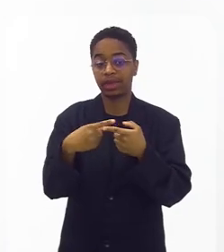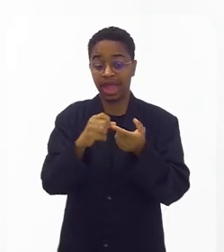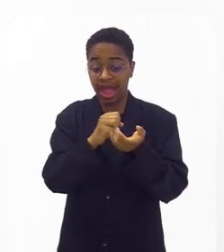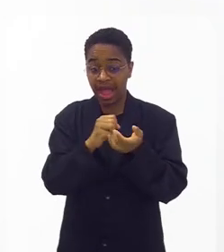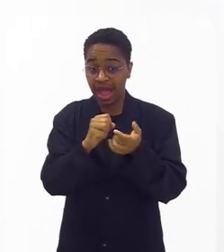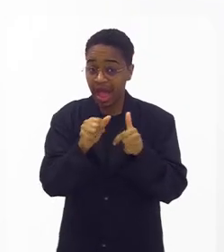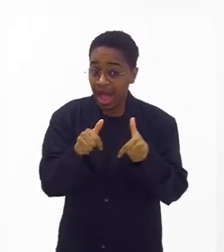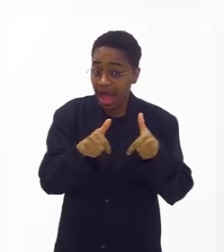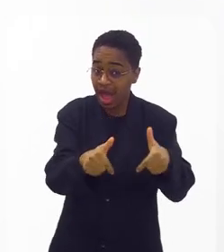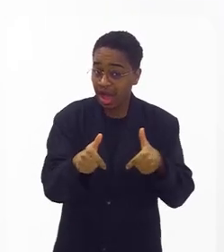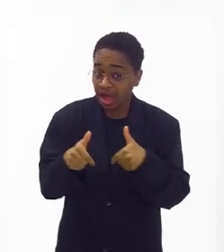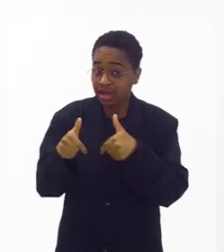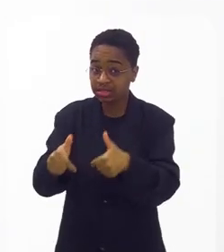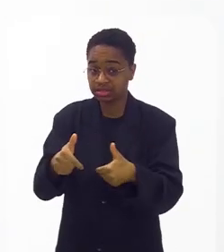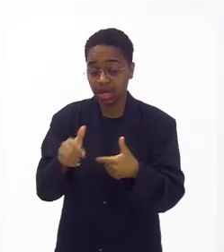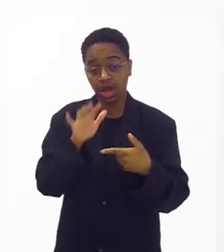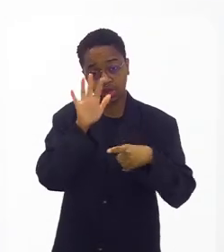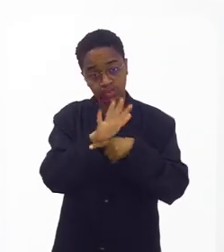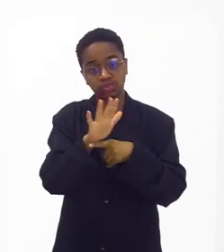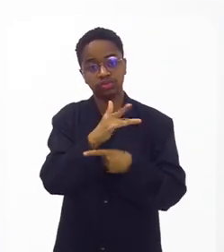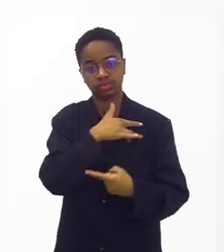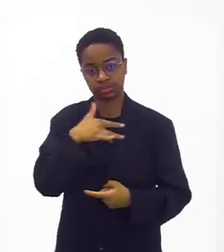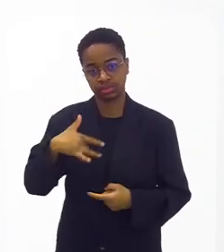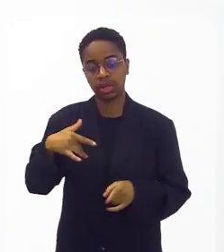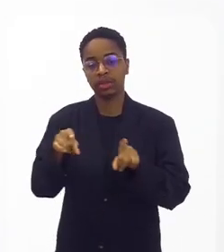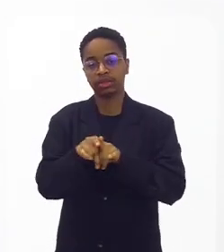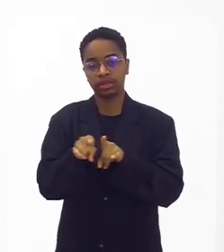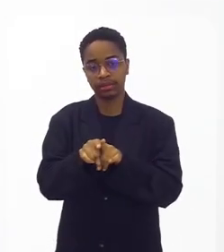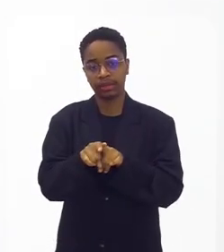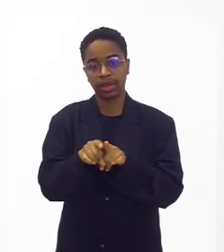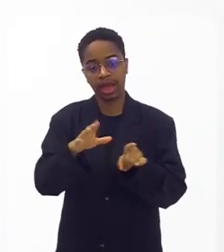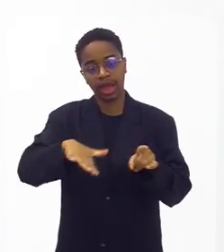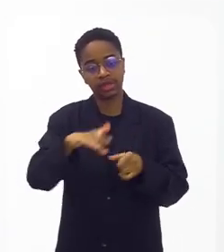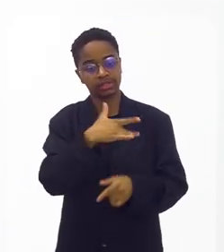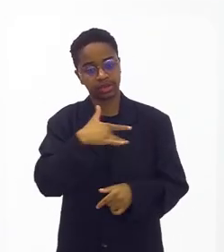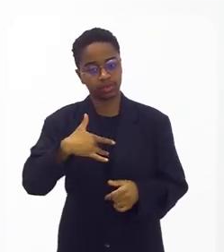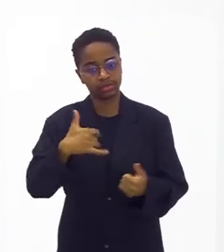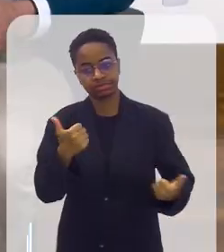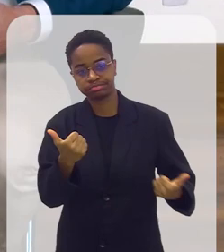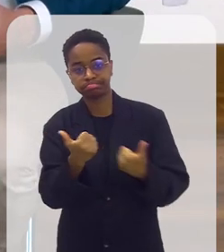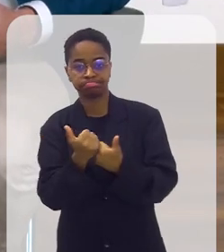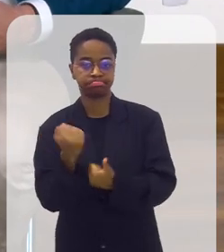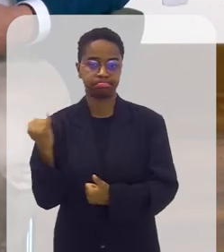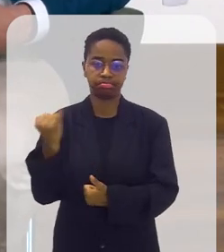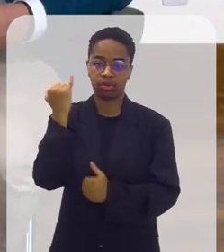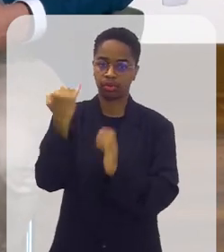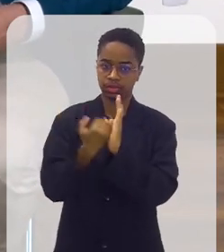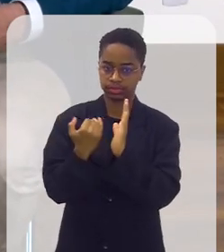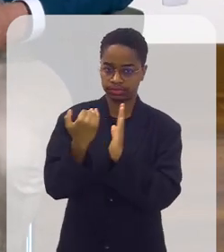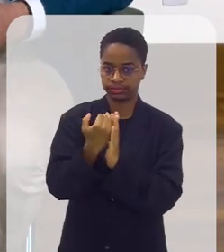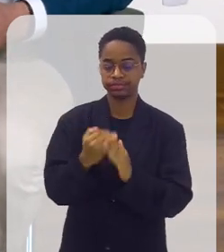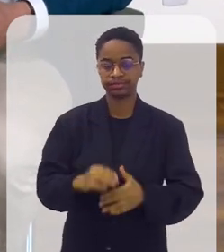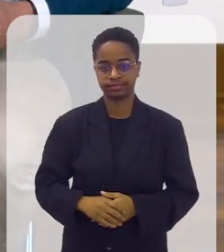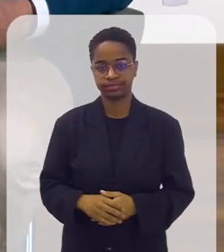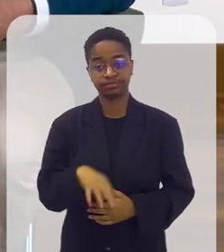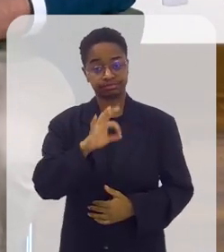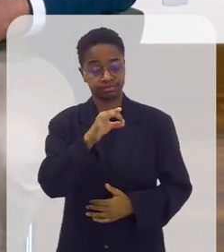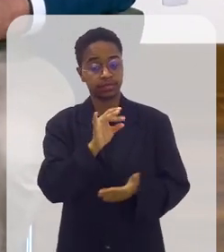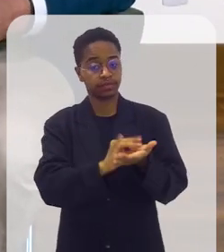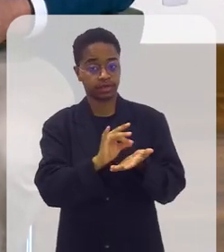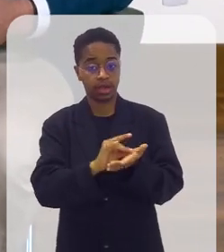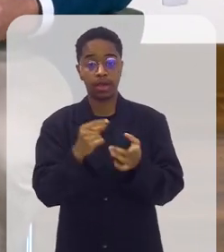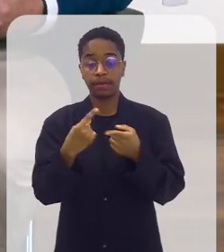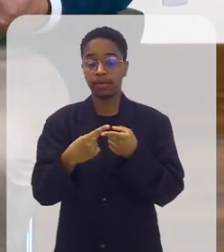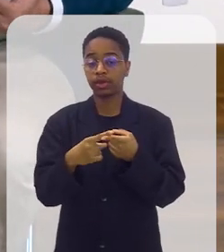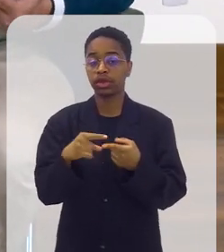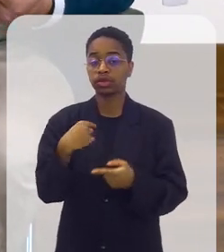essa atividade faz bem para a saúde dele. E o amparo da rede de saúde é de suma importância. Sim, é fato isso, né?